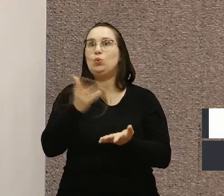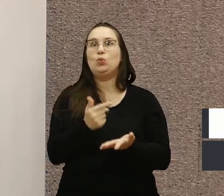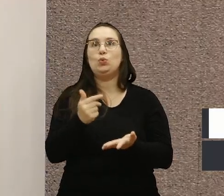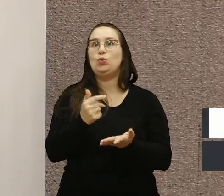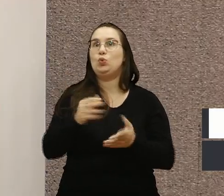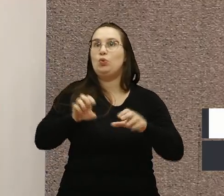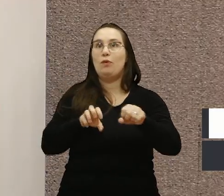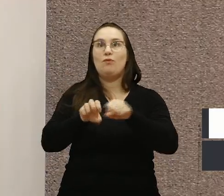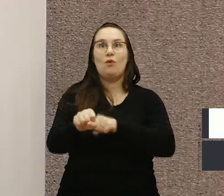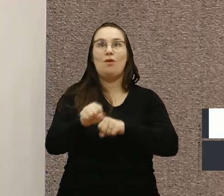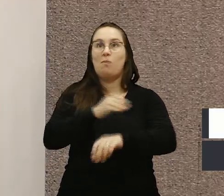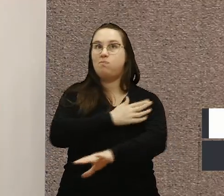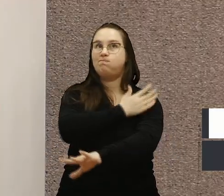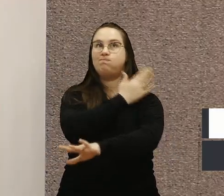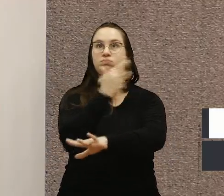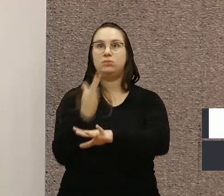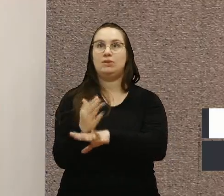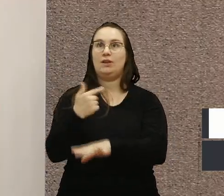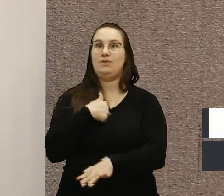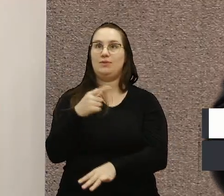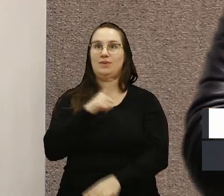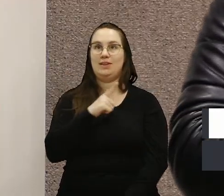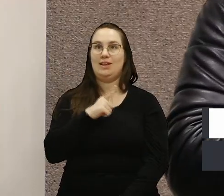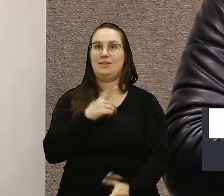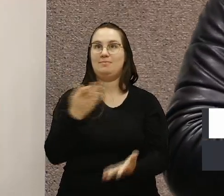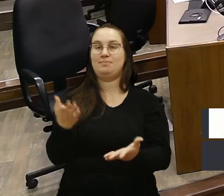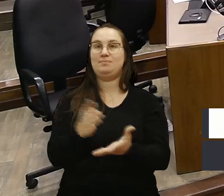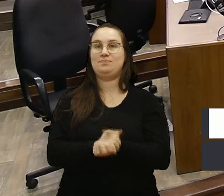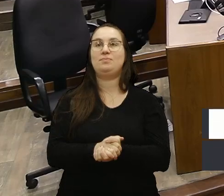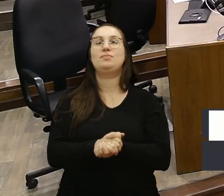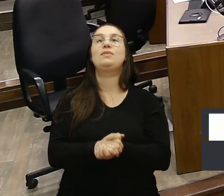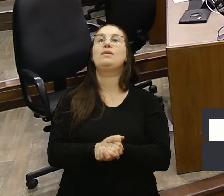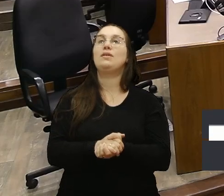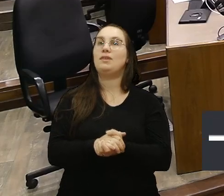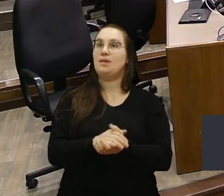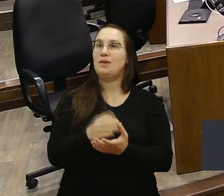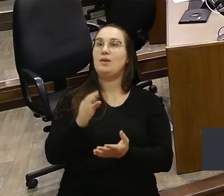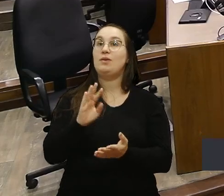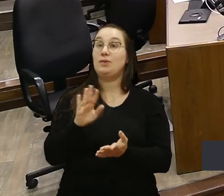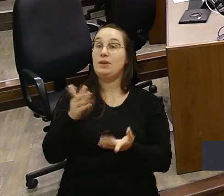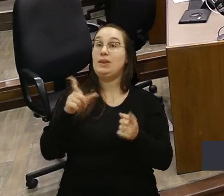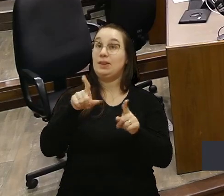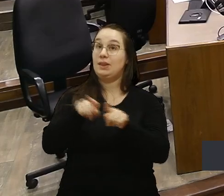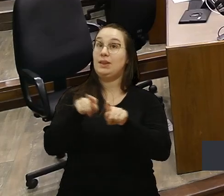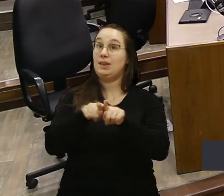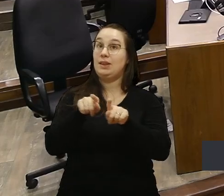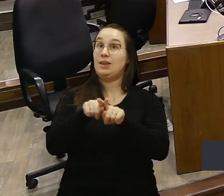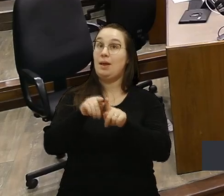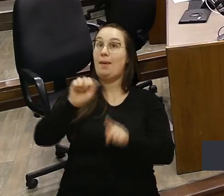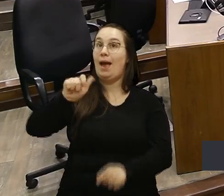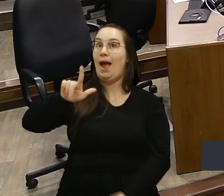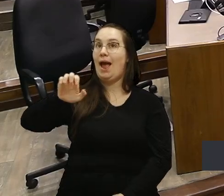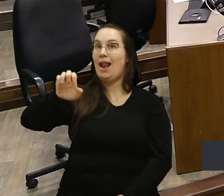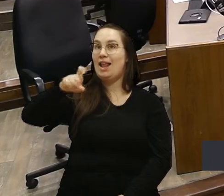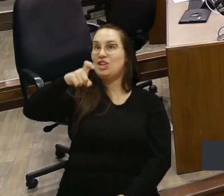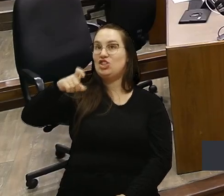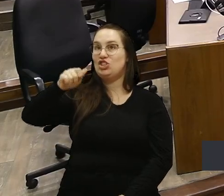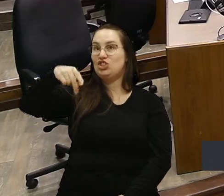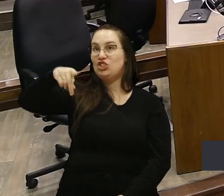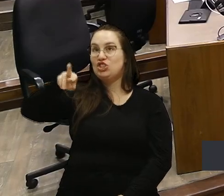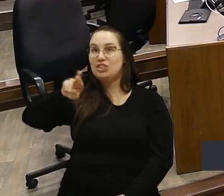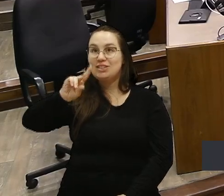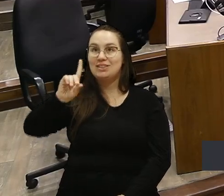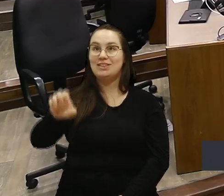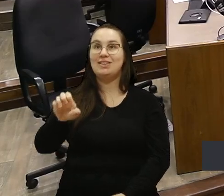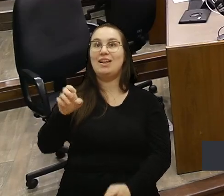uma formação integral que nós temos. Sua parte, vereadora. Muito breve, só queria fazer referência que também está no plenário Alexandre, que hoje assessora aqui a